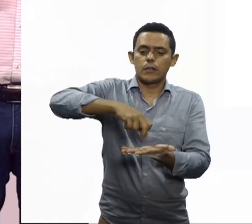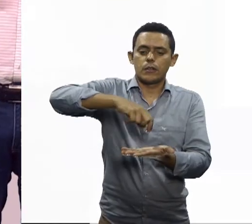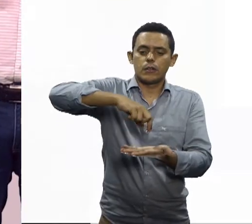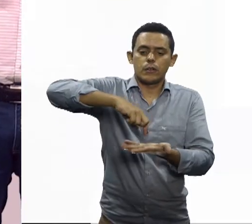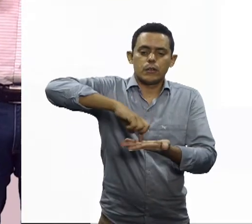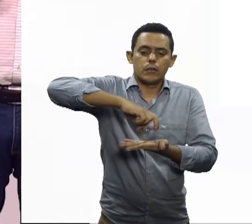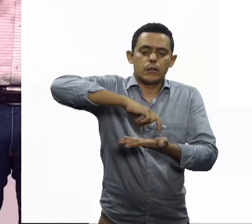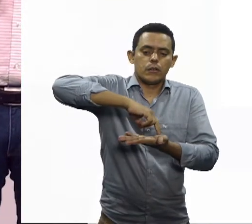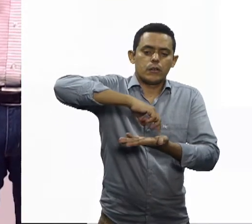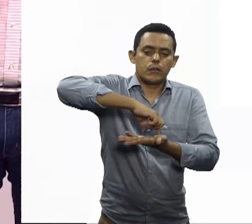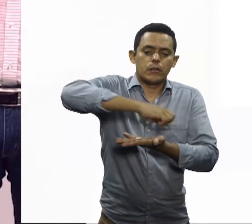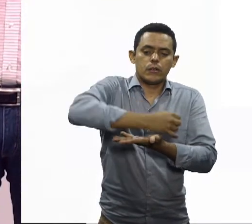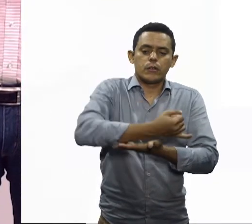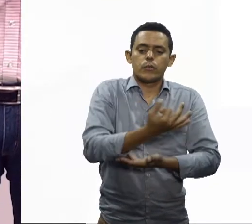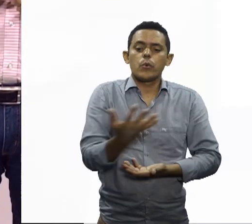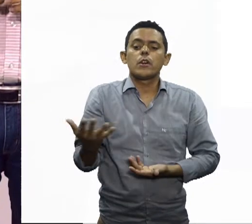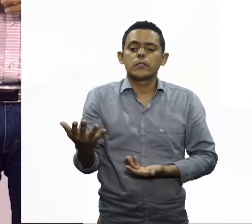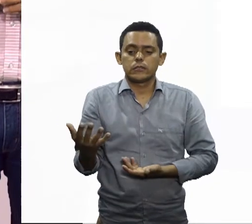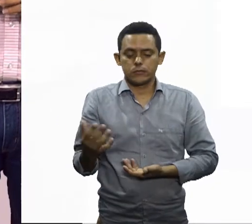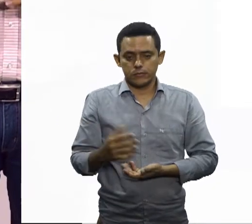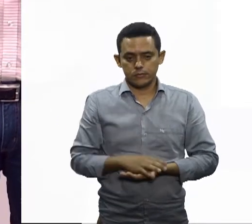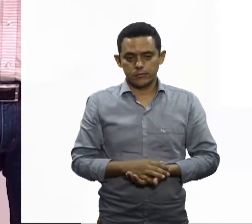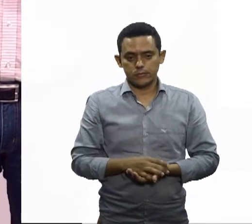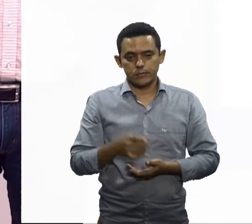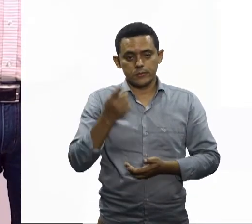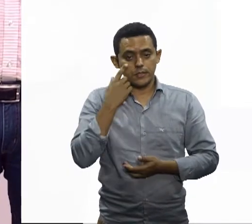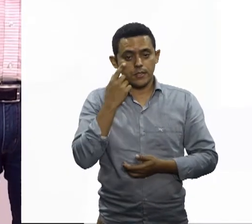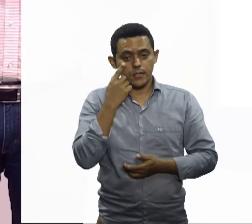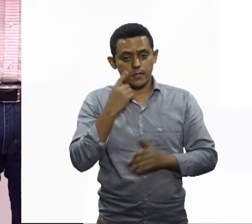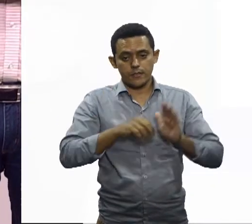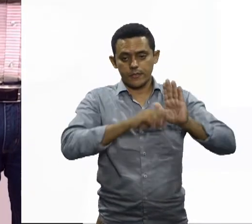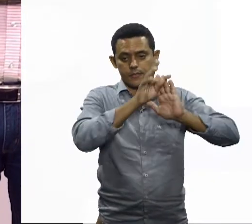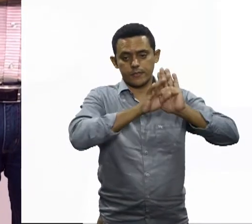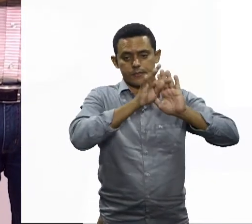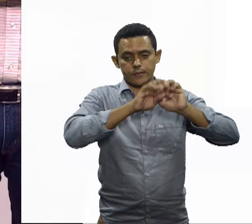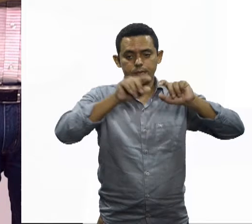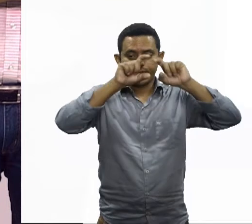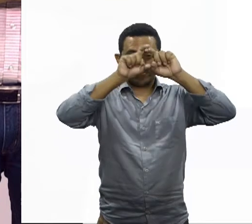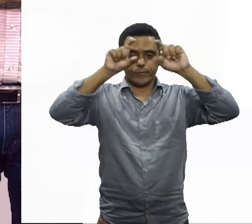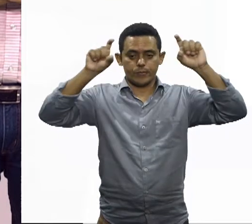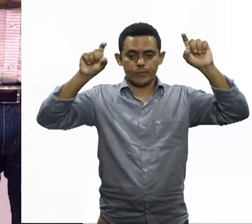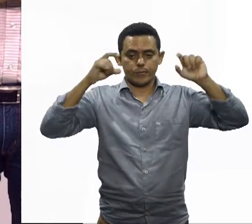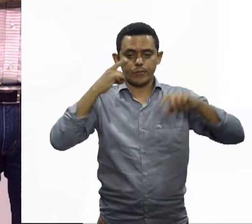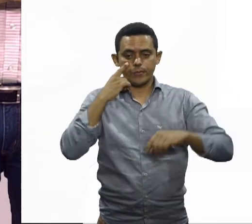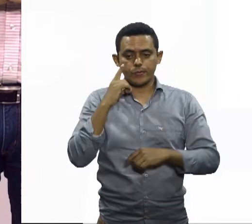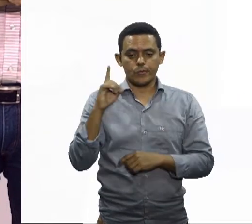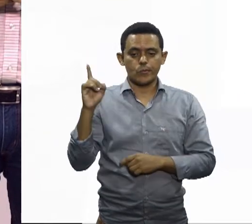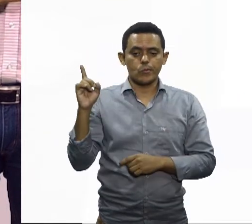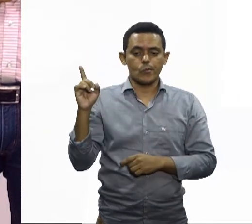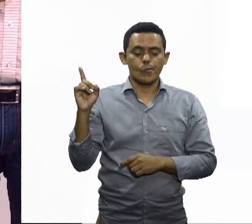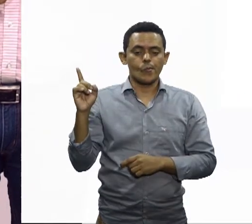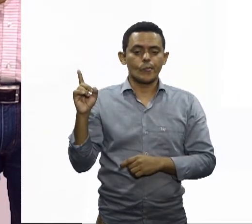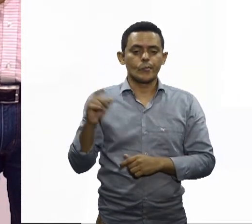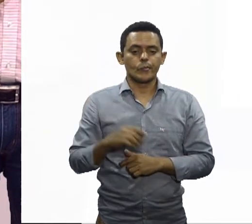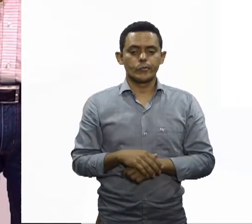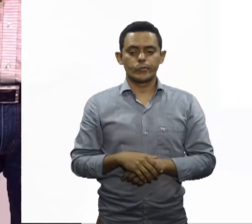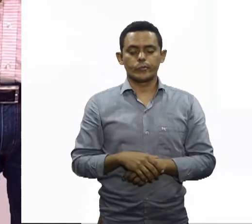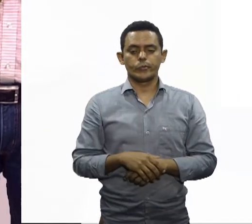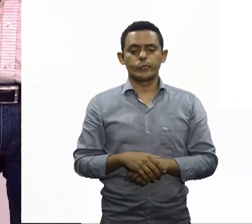pessoal. Temos que lá, no texto que está logo acima da figura, nós temos o seguinte, ó,